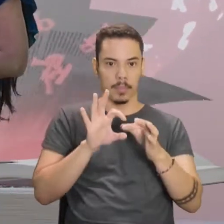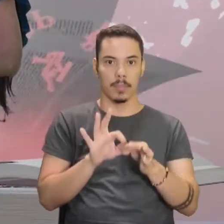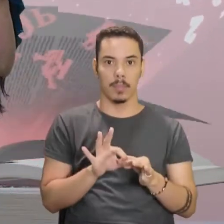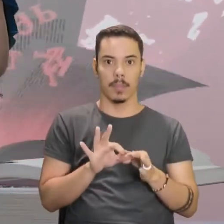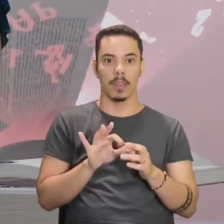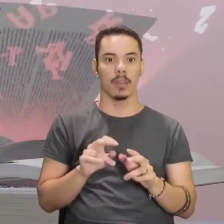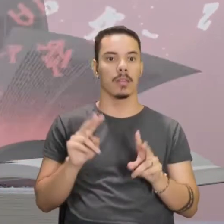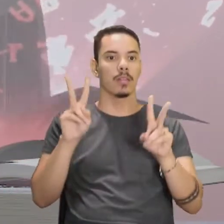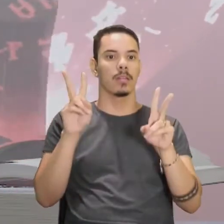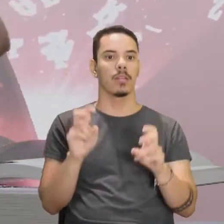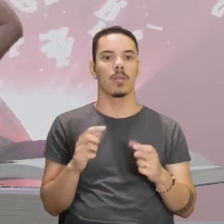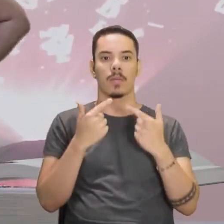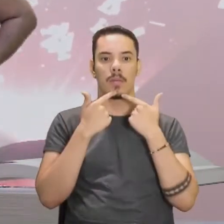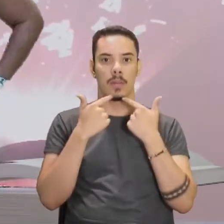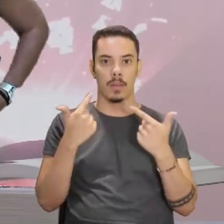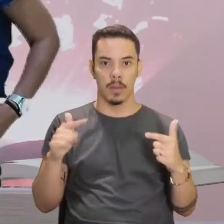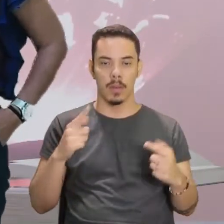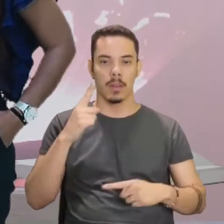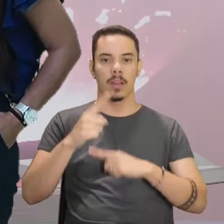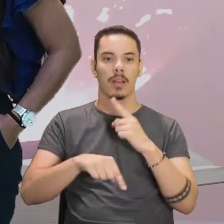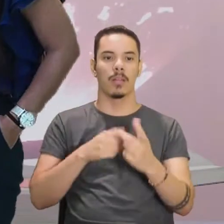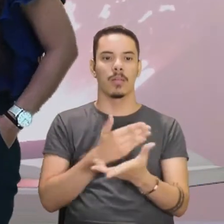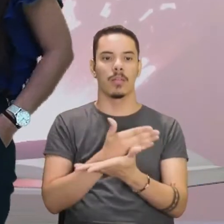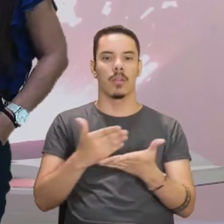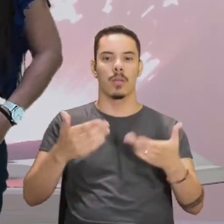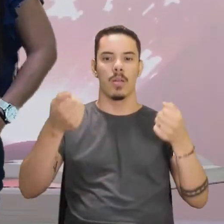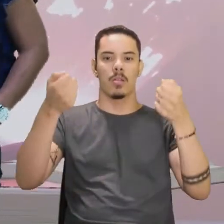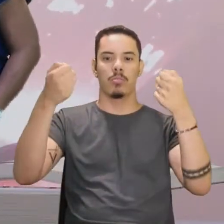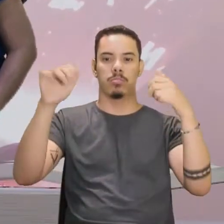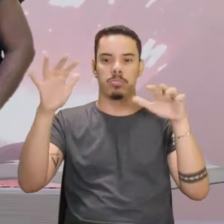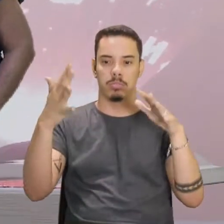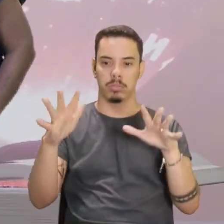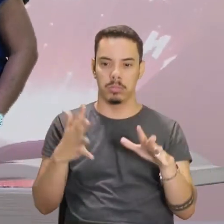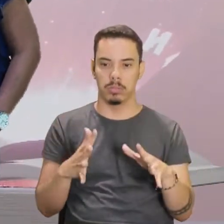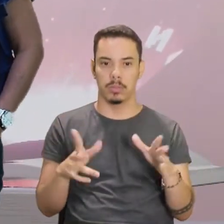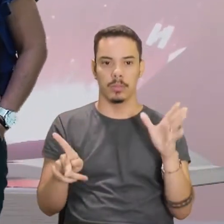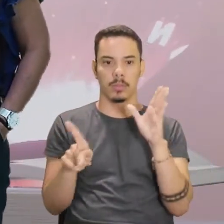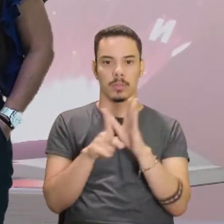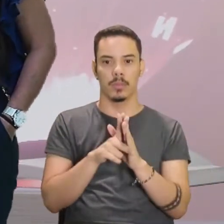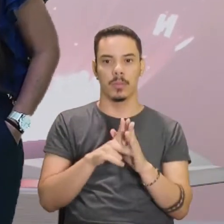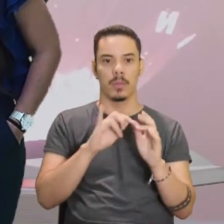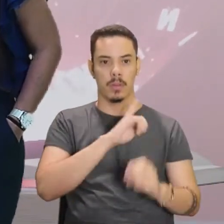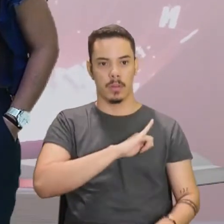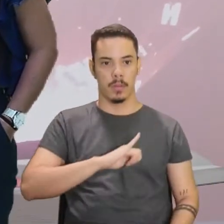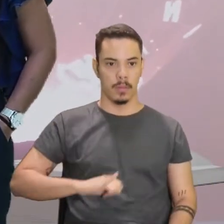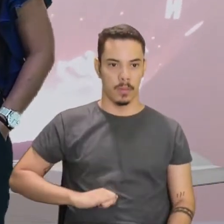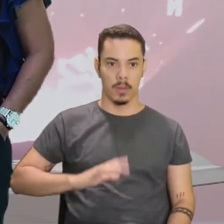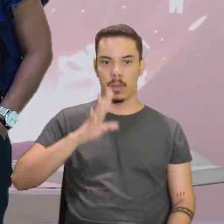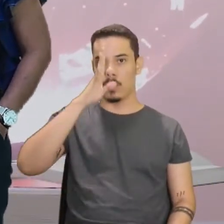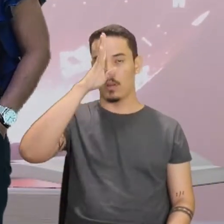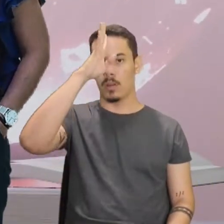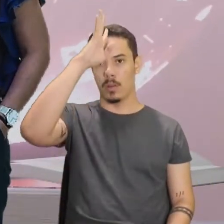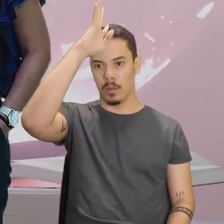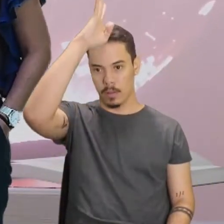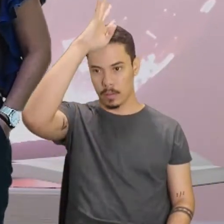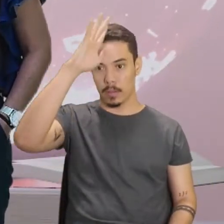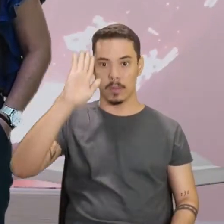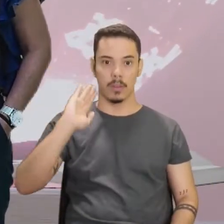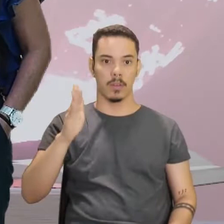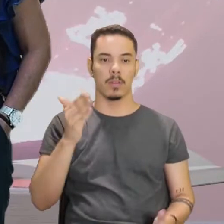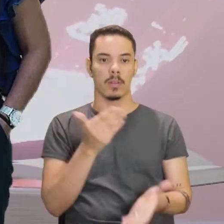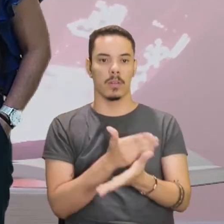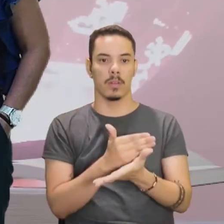a questão da linguagem. Aí depois começa o declínio do Império Romano. Que é outro momento, né? Em outro momento já entra a questão